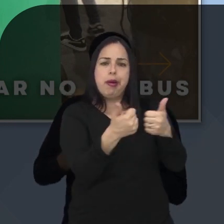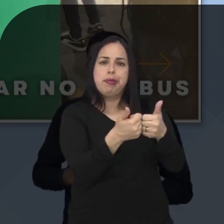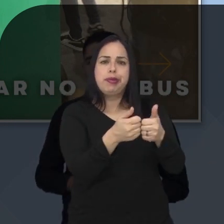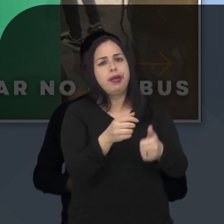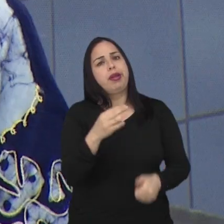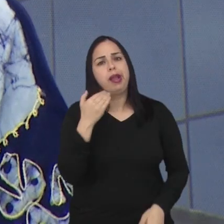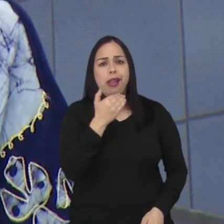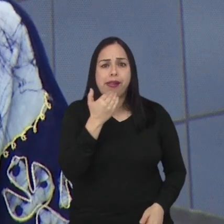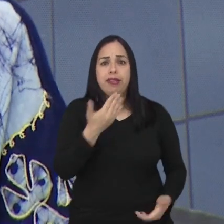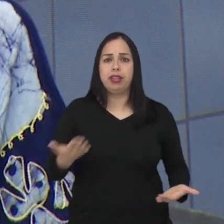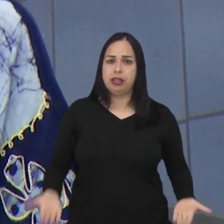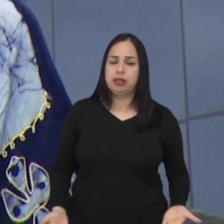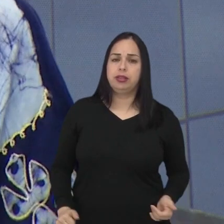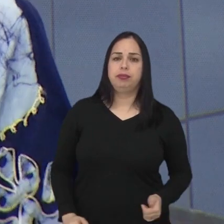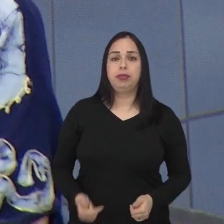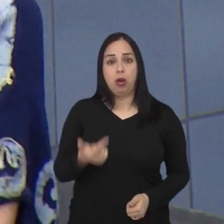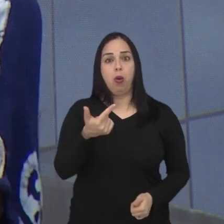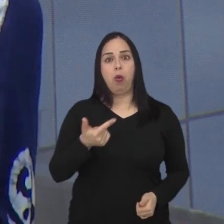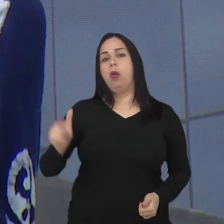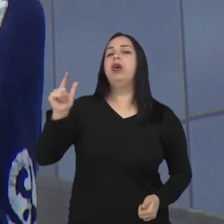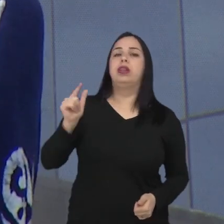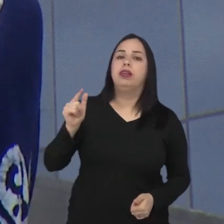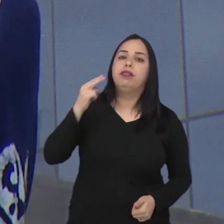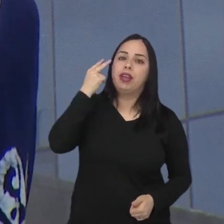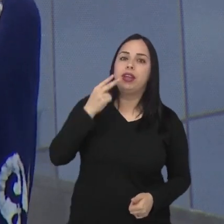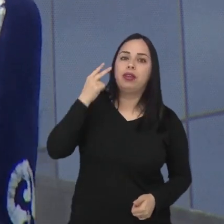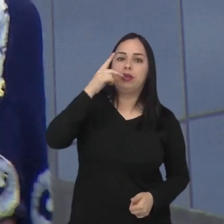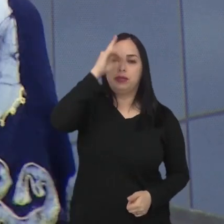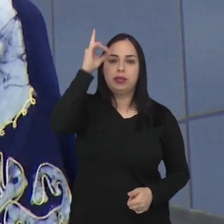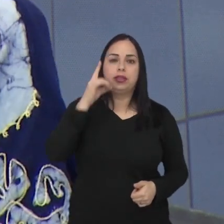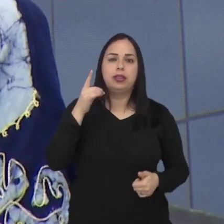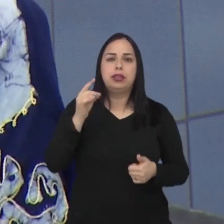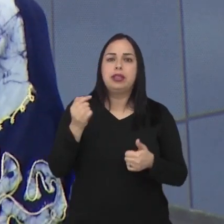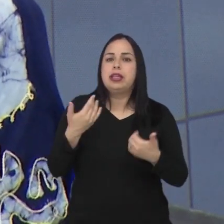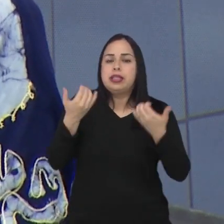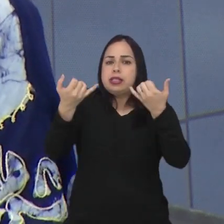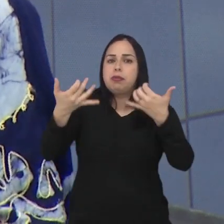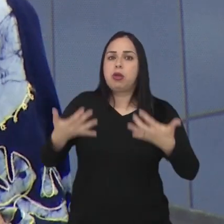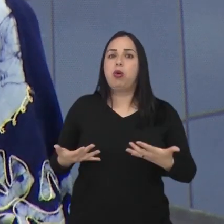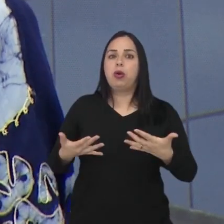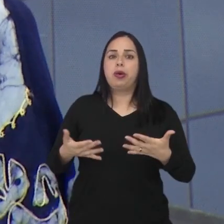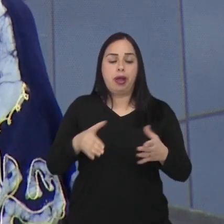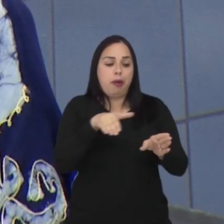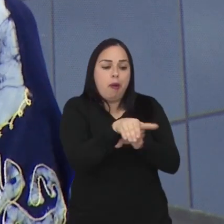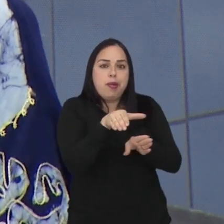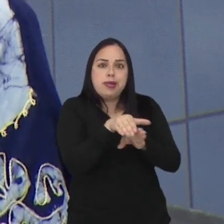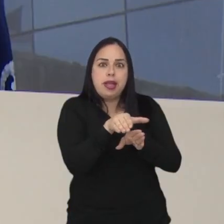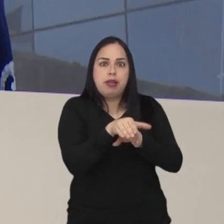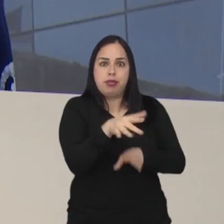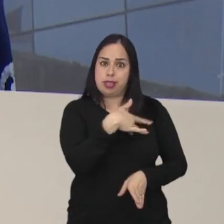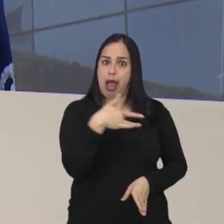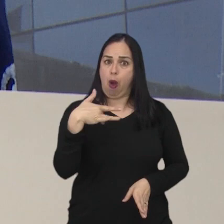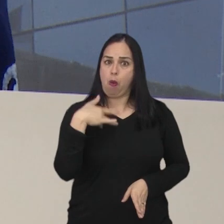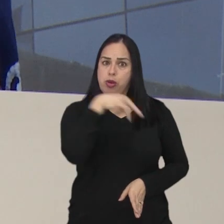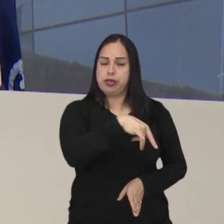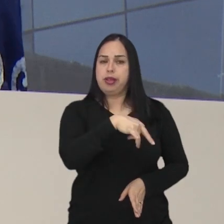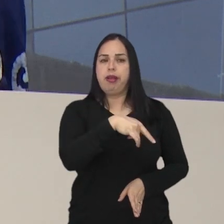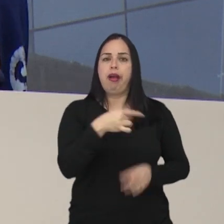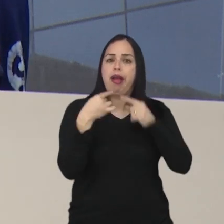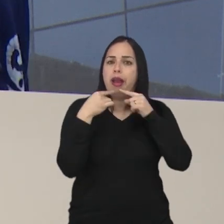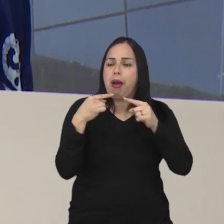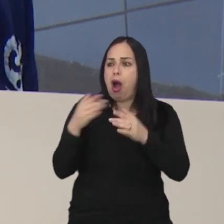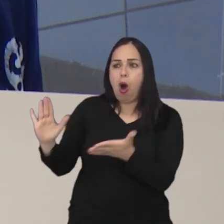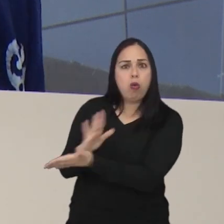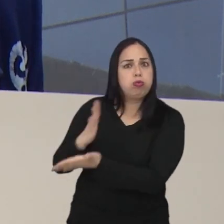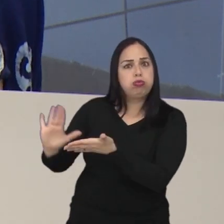veículos usados. Outra parlamentar, a vereadora Dulce Rita, comentou sobre ocorrências no Conselho Municipal de Saúde. Segundo Dulce,